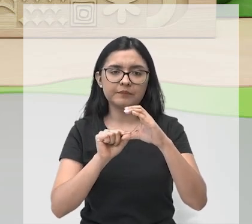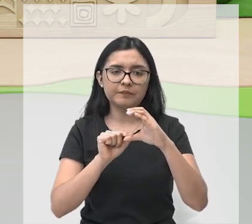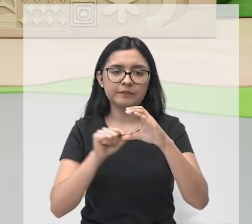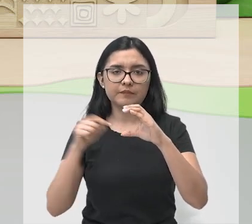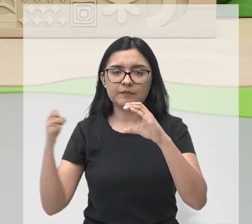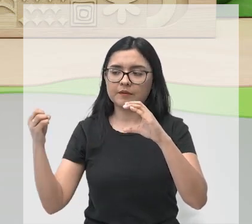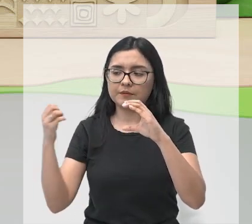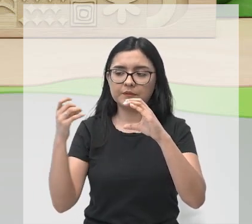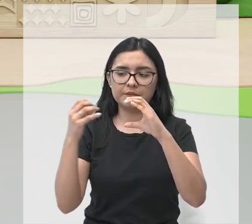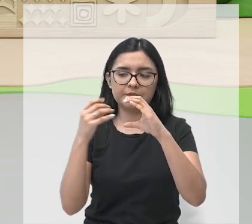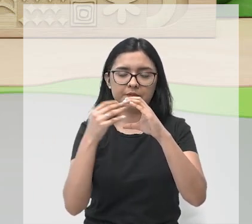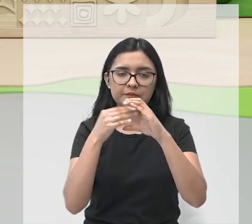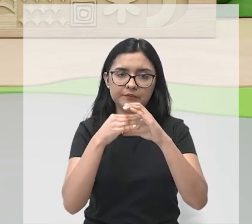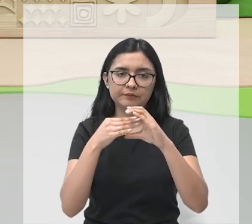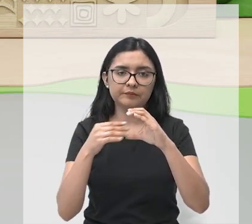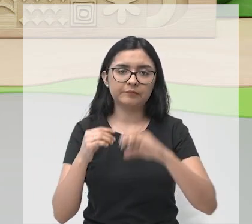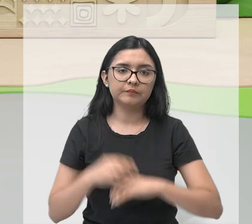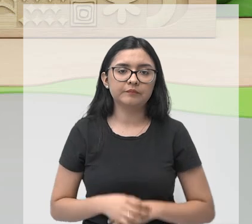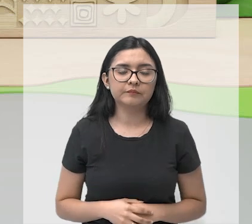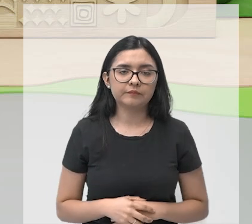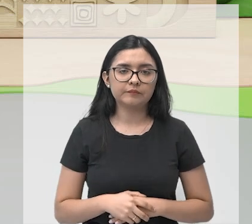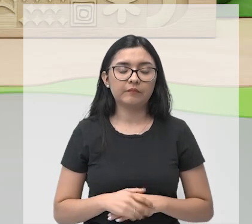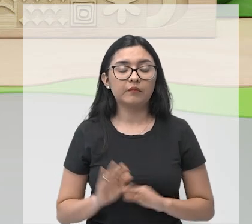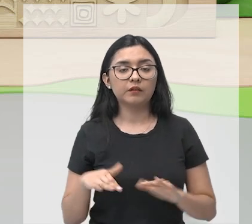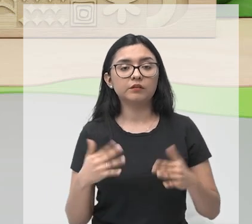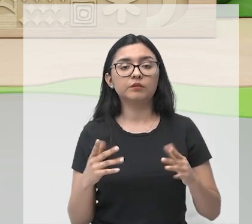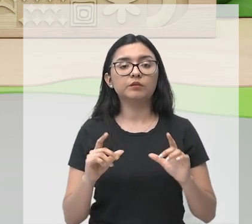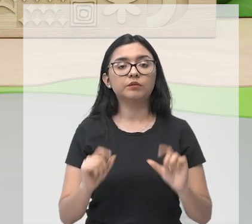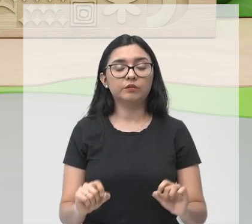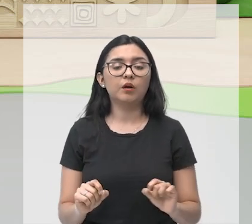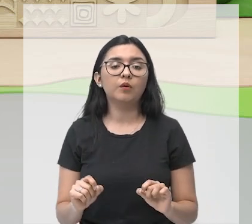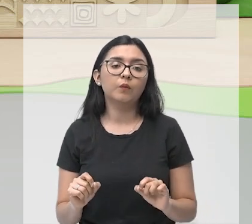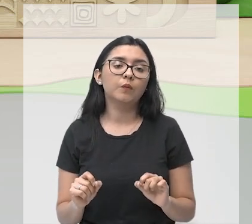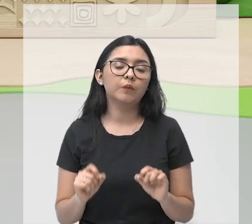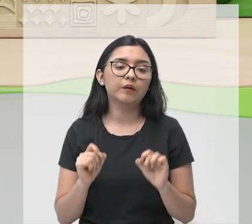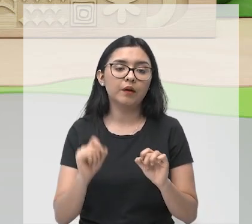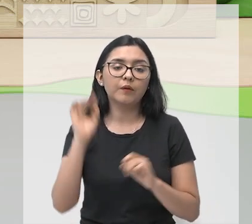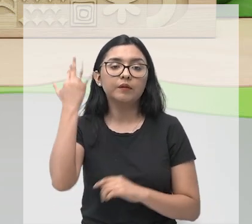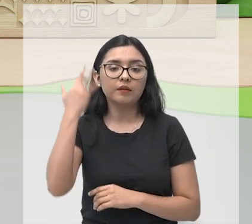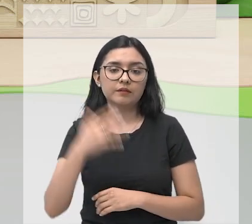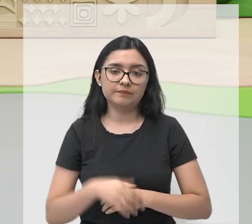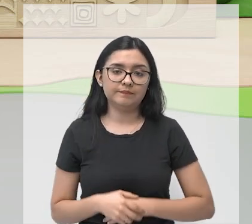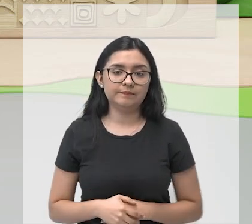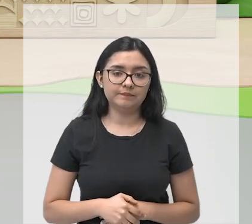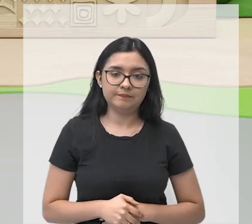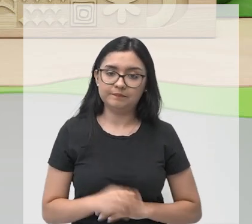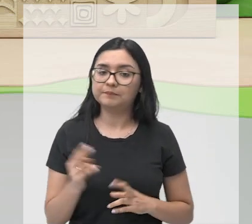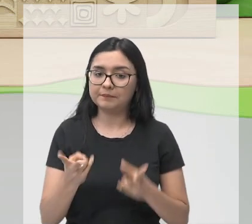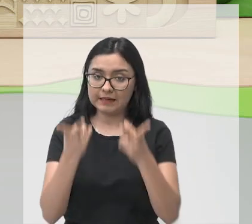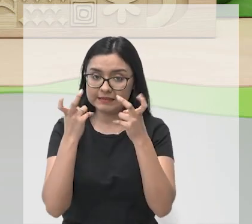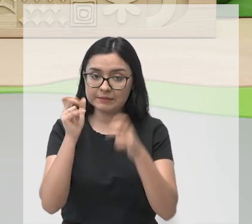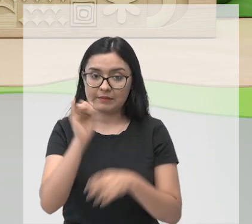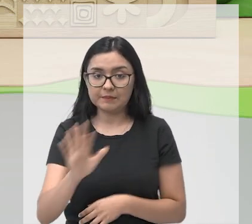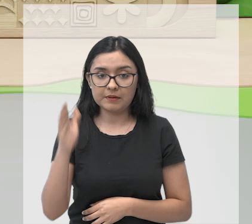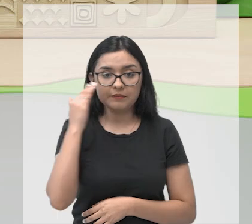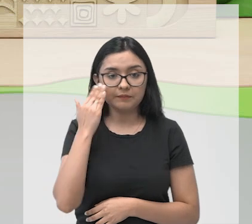a receptores onde não deveria chegar. E aí o aspecto, né, é esse aqui que vocês estão